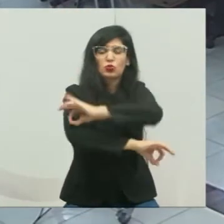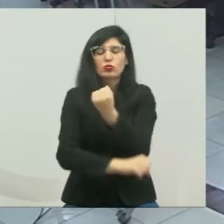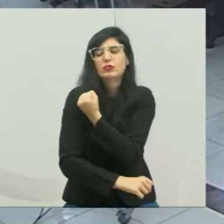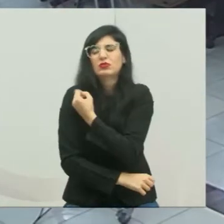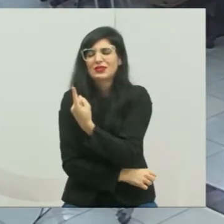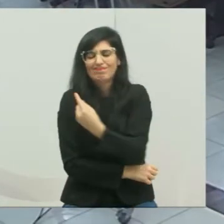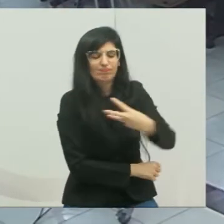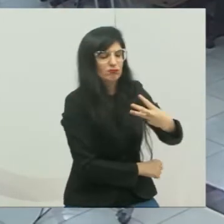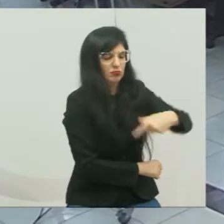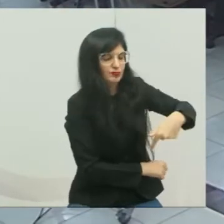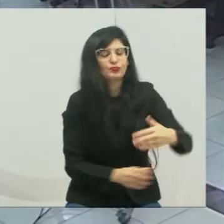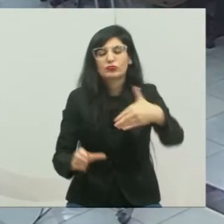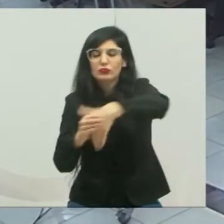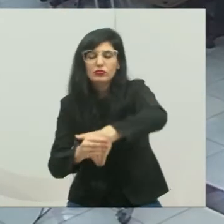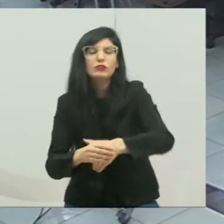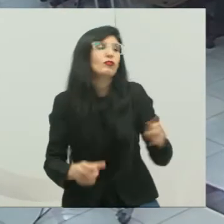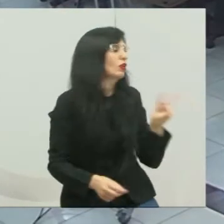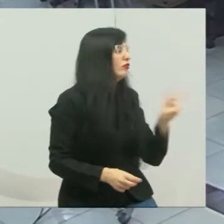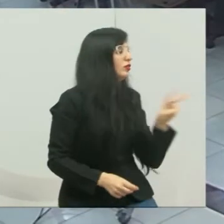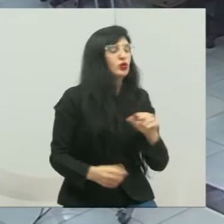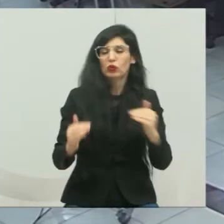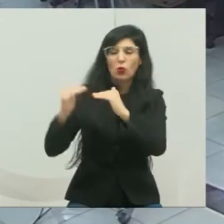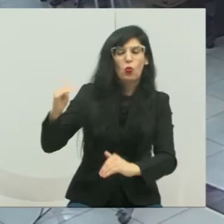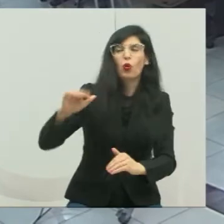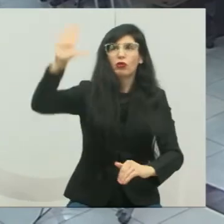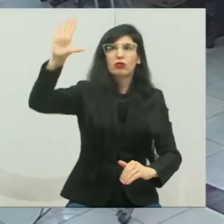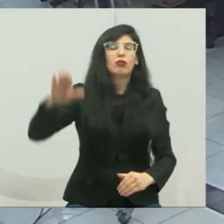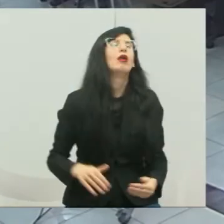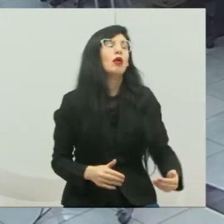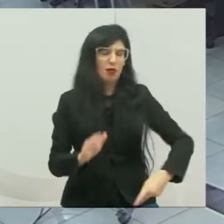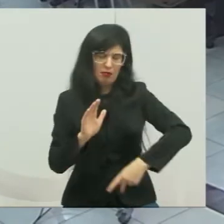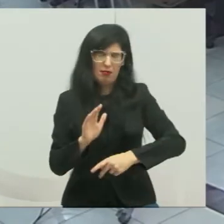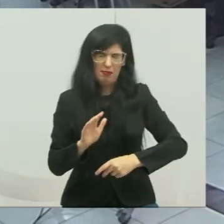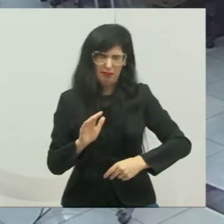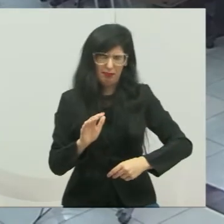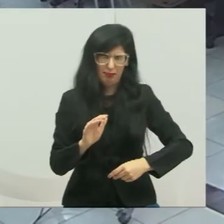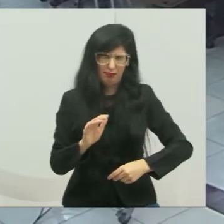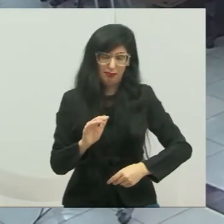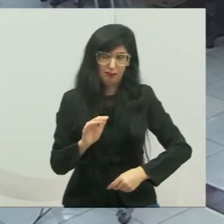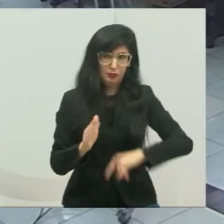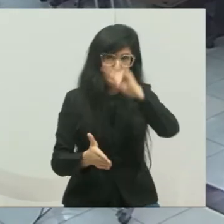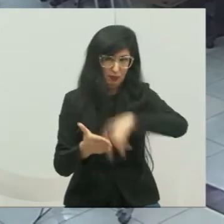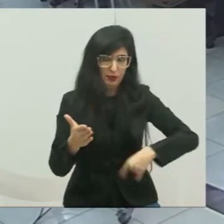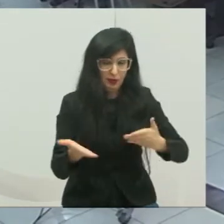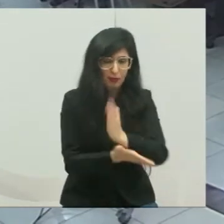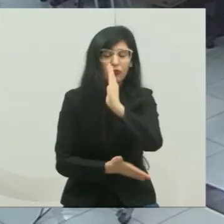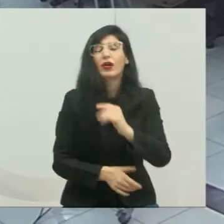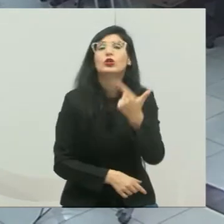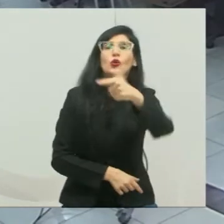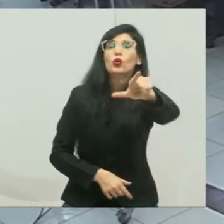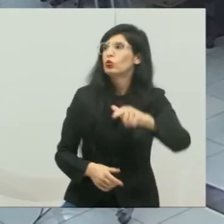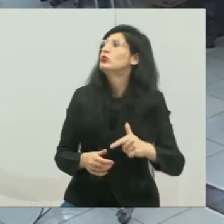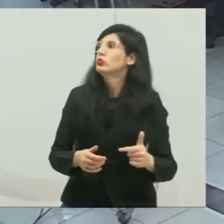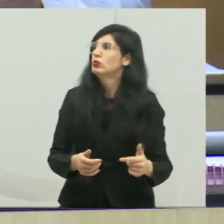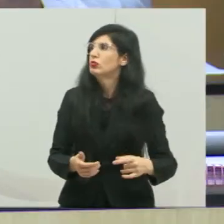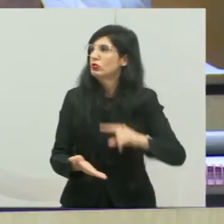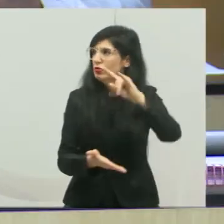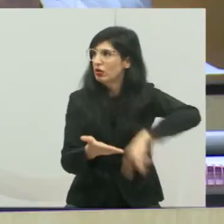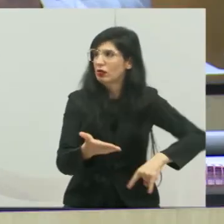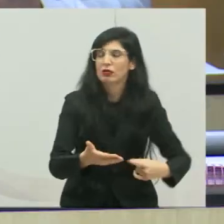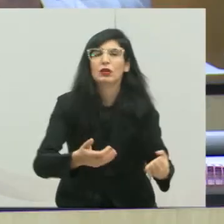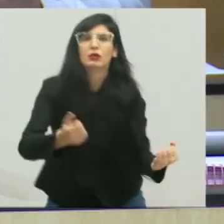Os vereadores contrários se manifestem levantando o braço. Pedido de informações aprovado. Próximo pedido de informações. Pedido de informação